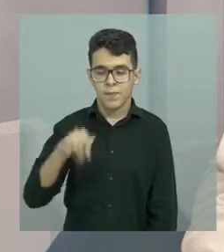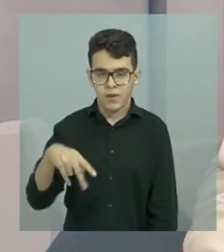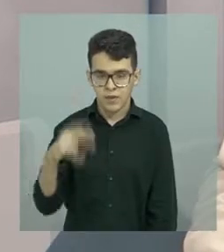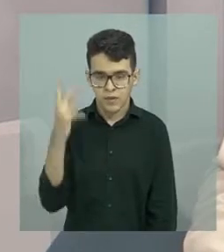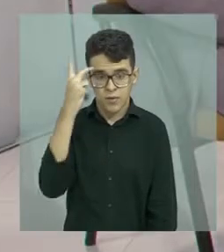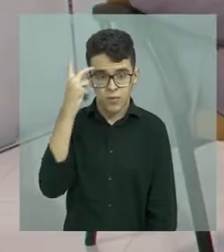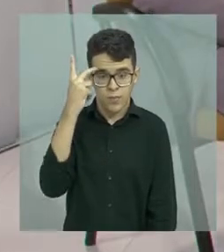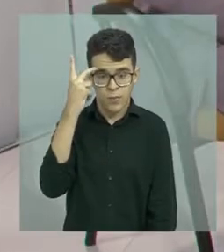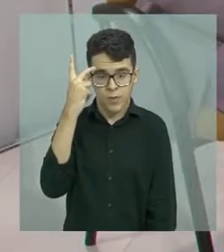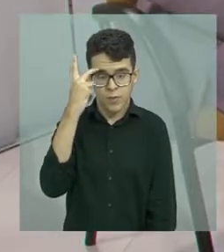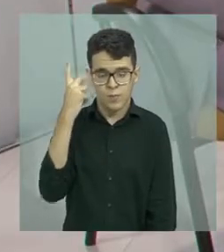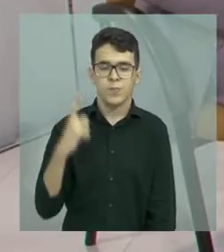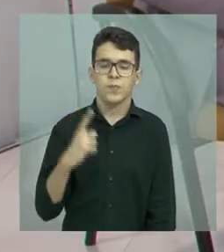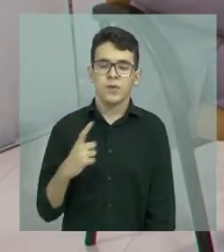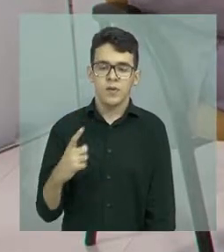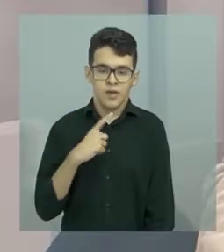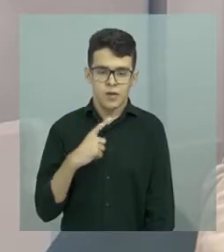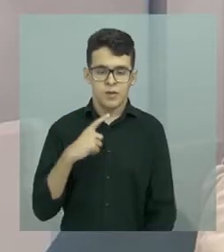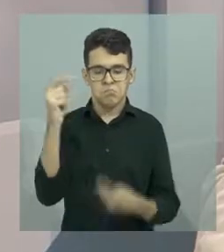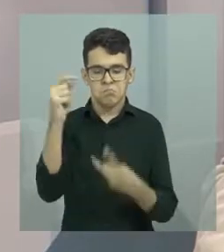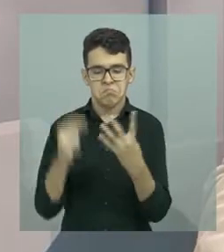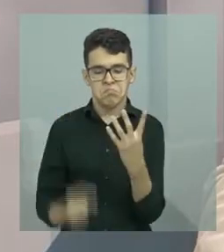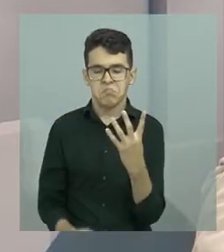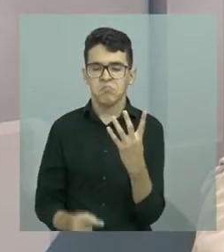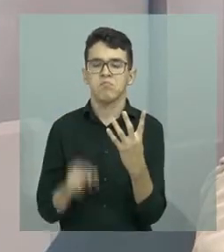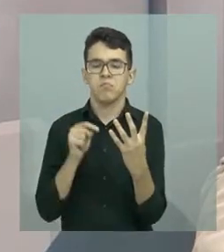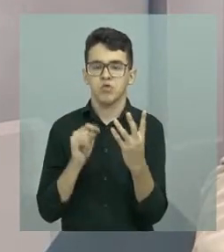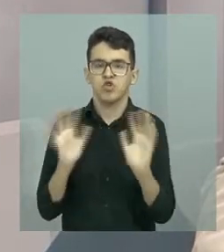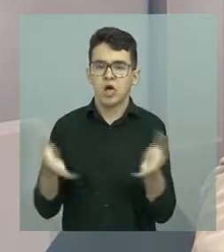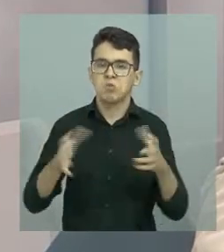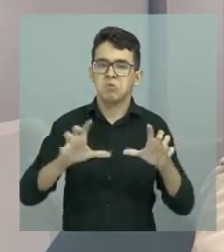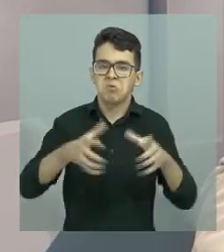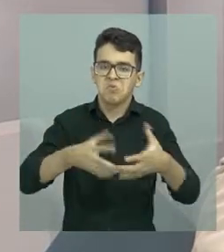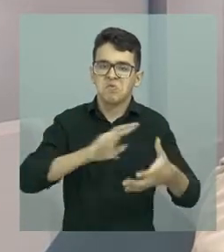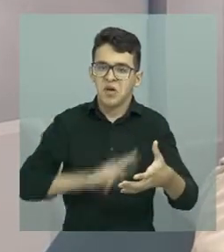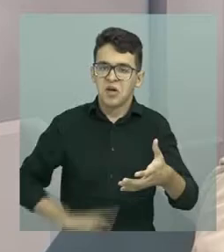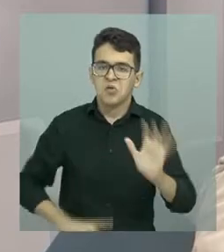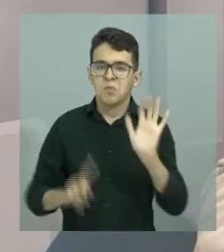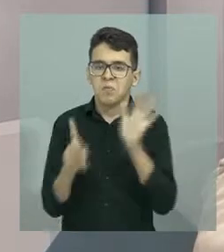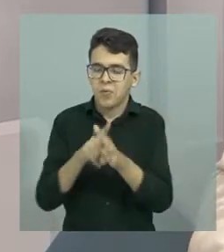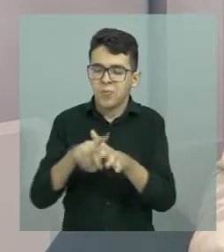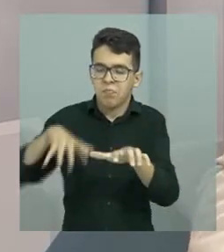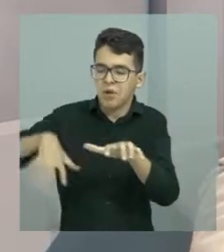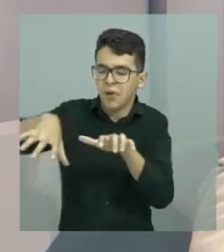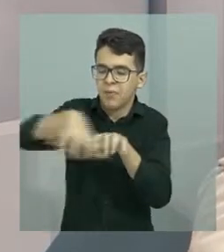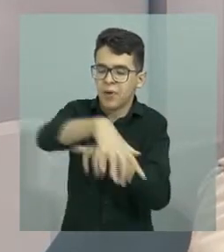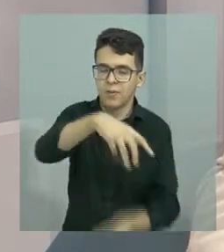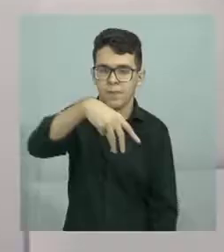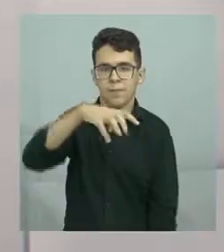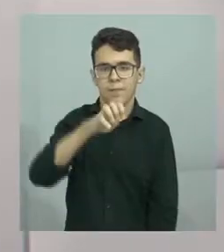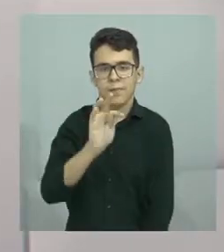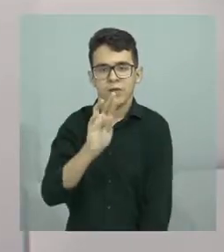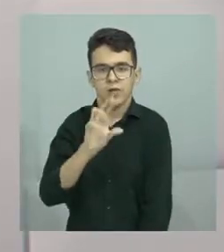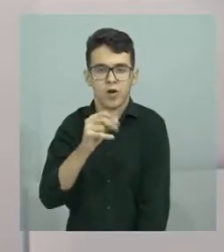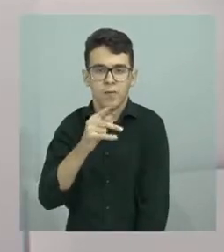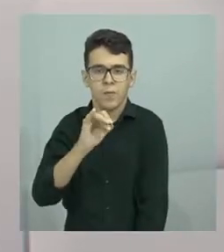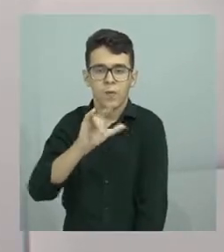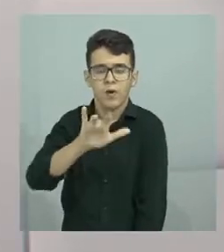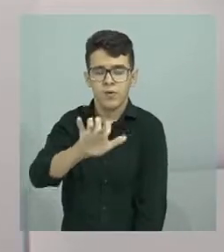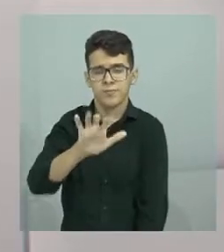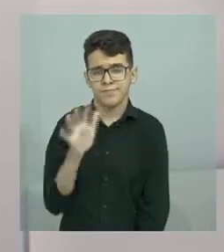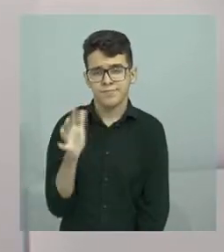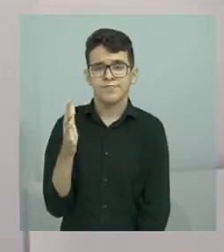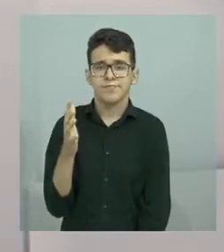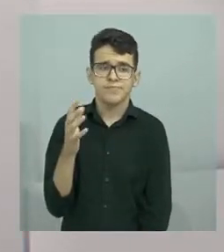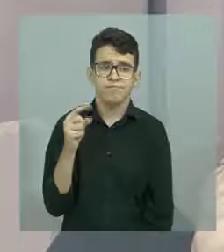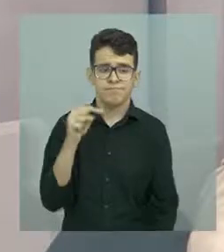região metropolitana ali fora do eixo São Paulo. Então, existem algumas experiências e cada uma delas